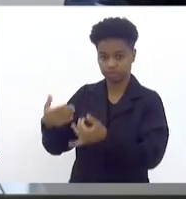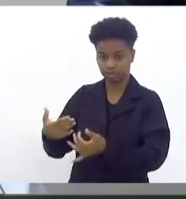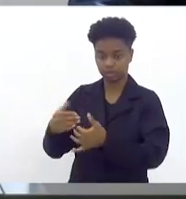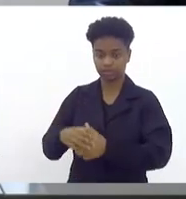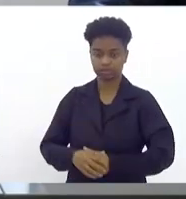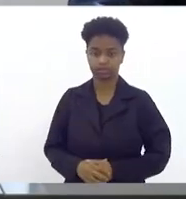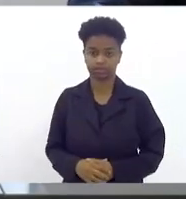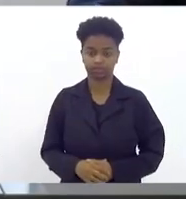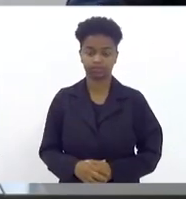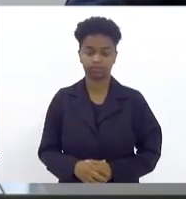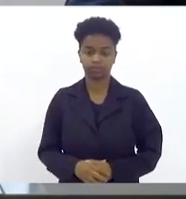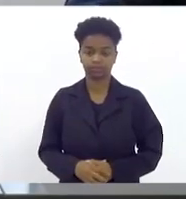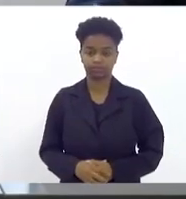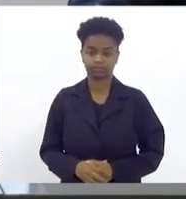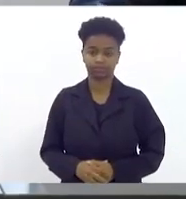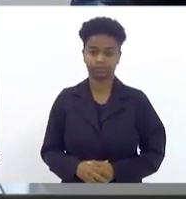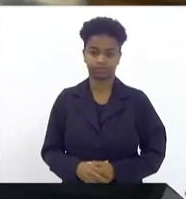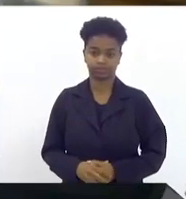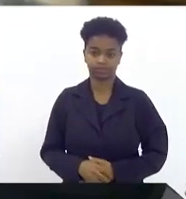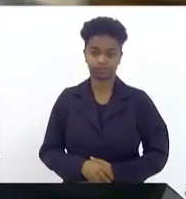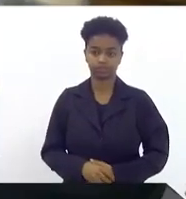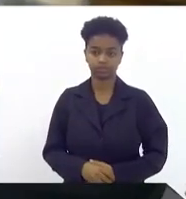fazer as suas considerações.